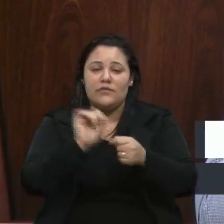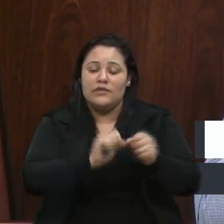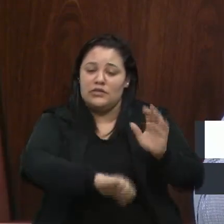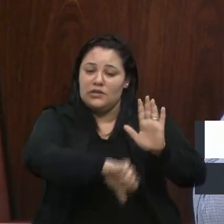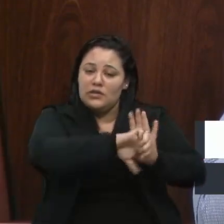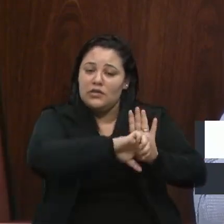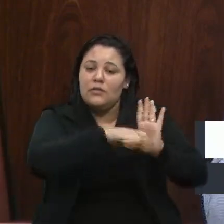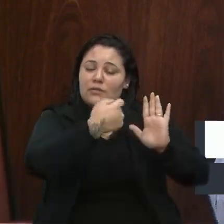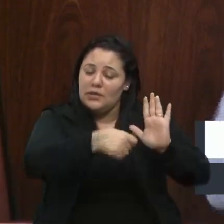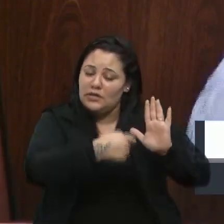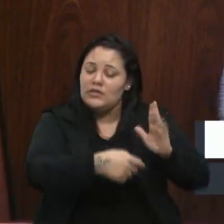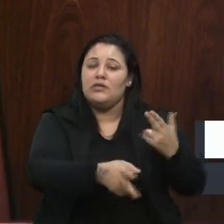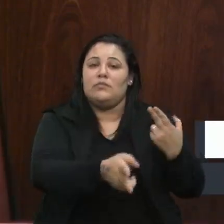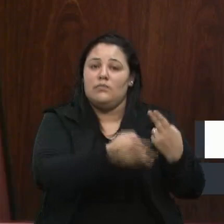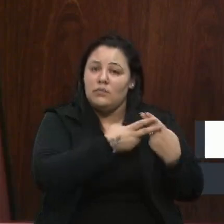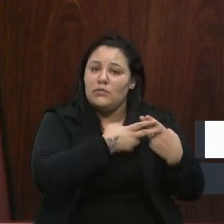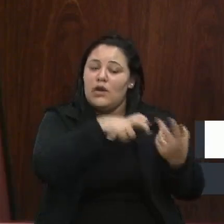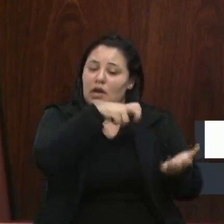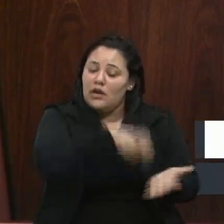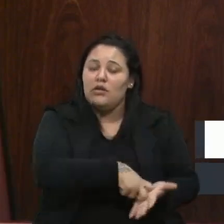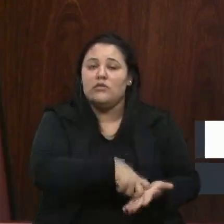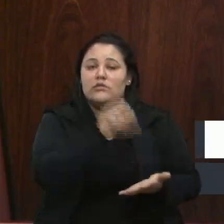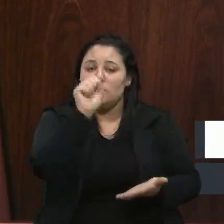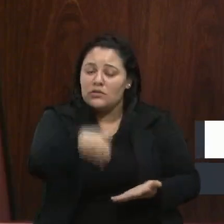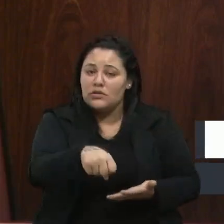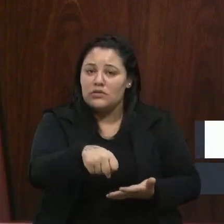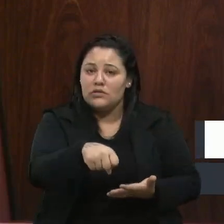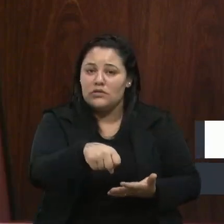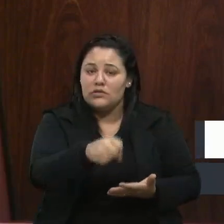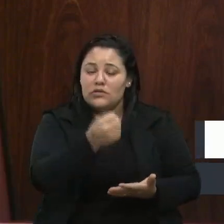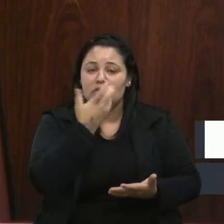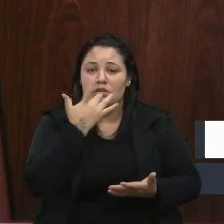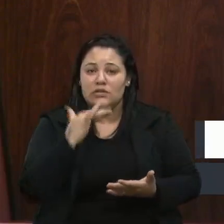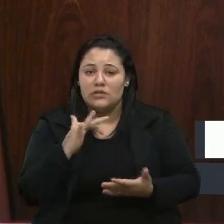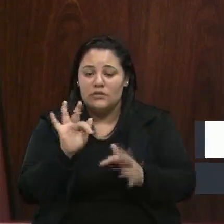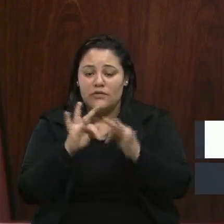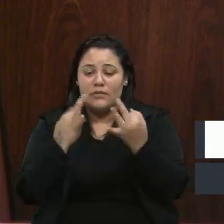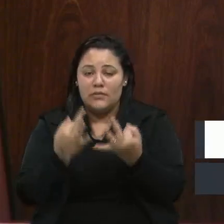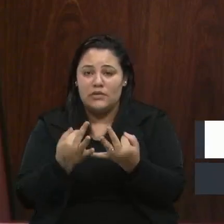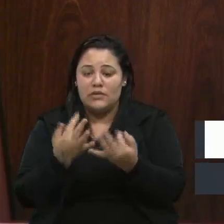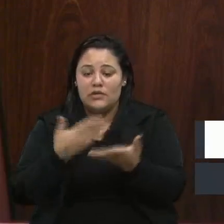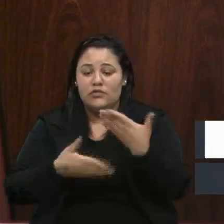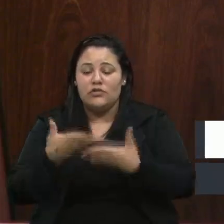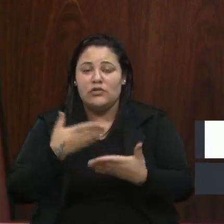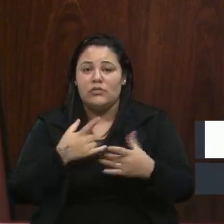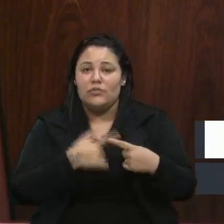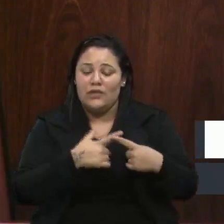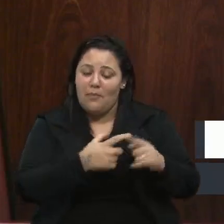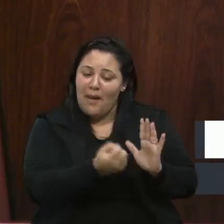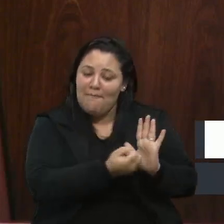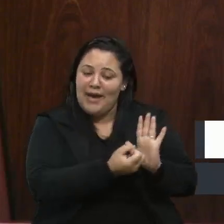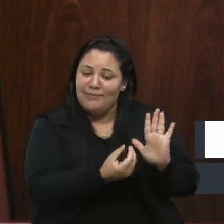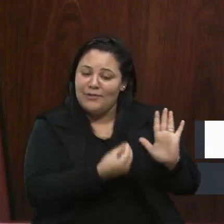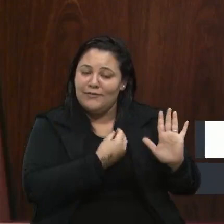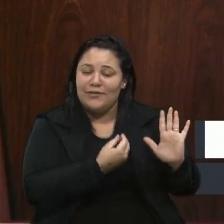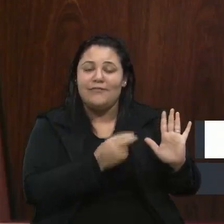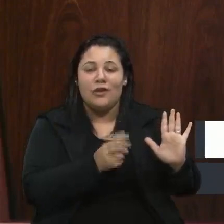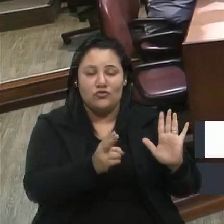exemplarmente punido e essas crianças e famílias serem atendidas, porque é uma marca que vai ficar para essas crianças pro resto da vida. Obrigado,